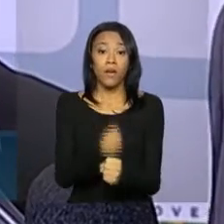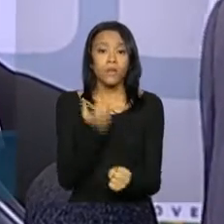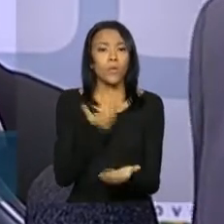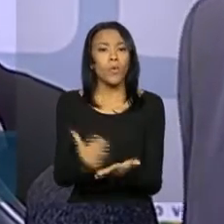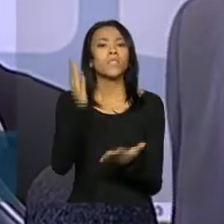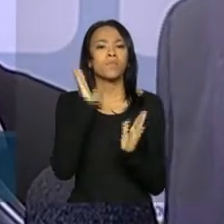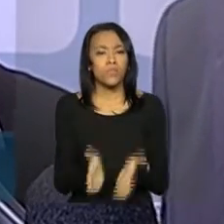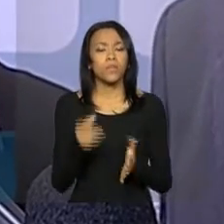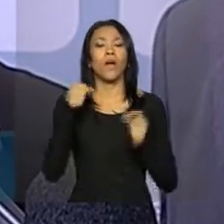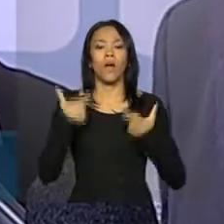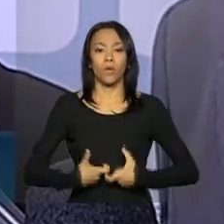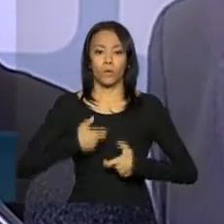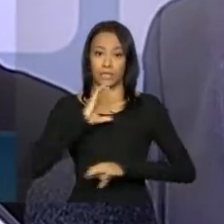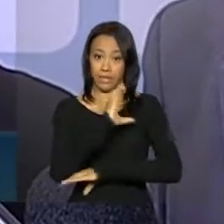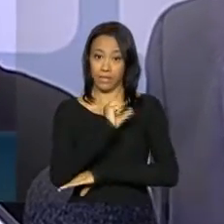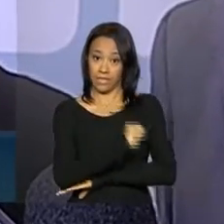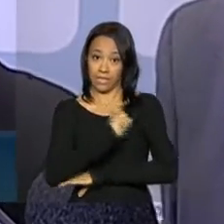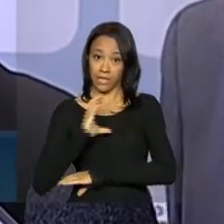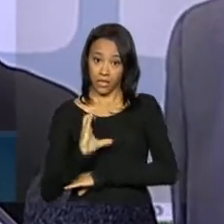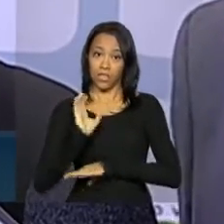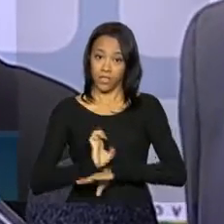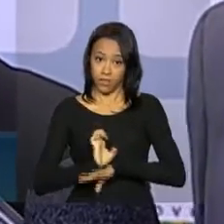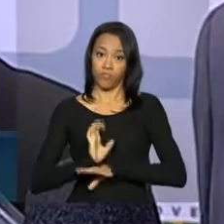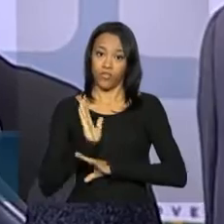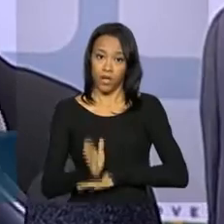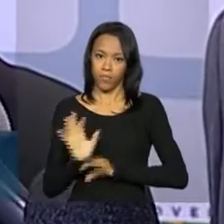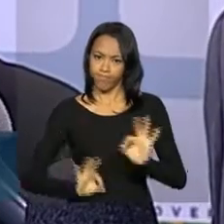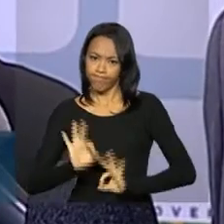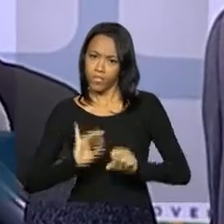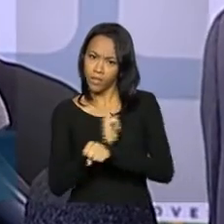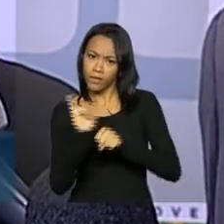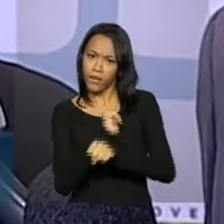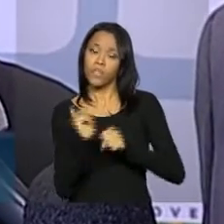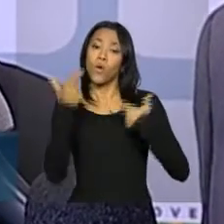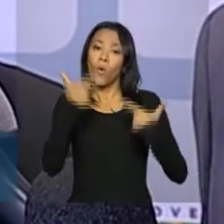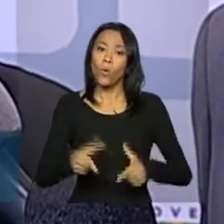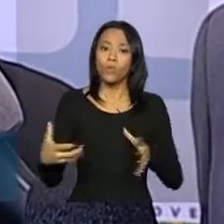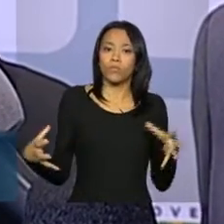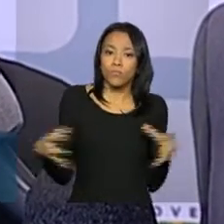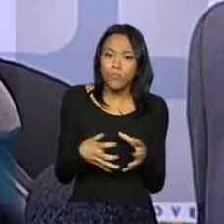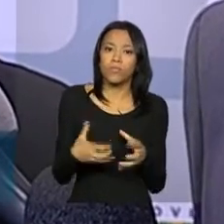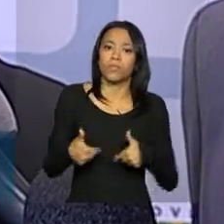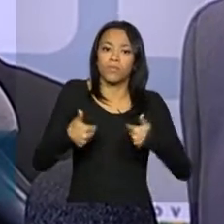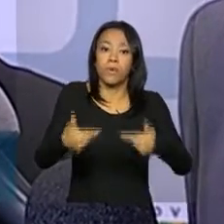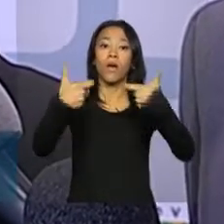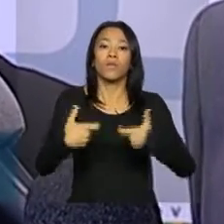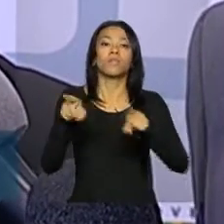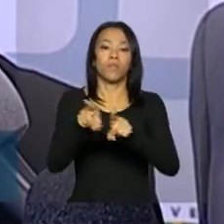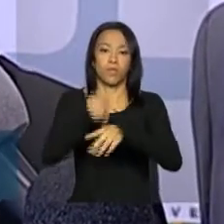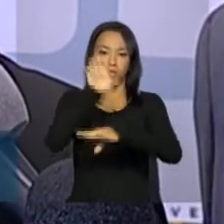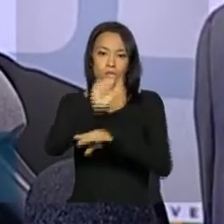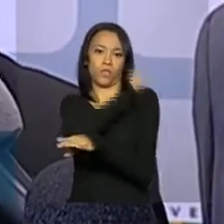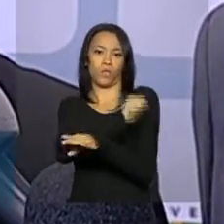em Santa Catarina. E a gente está na fase final de constituir uma outra cooperação dessa forma no Rio de Janeiro. E